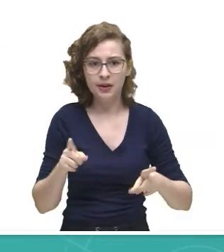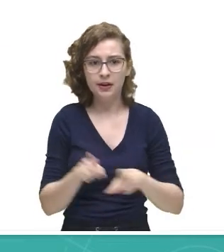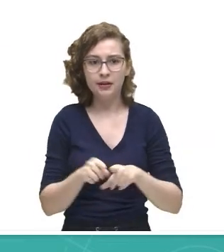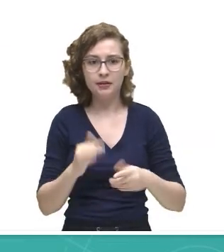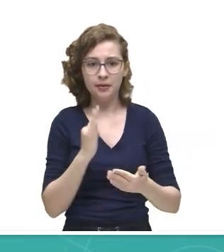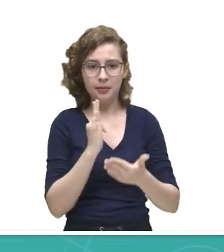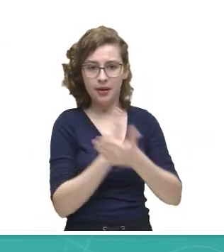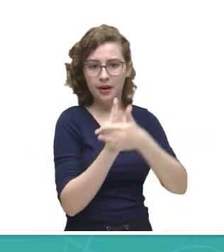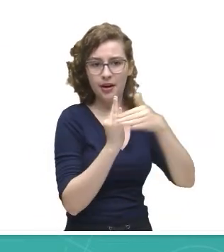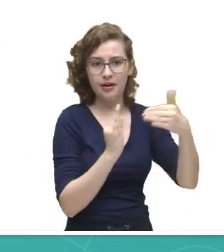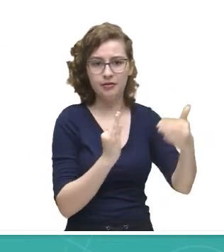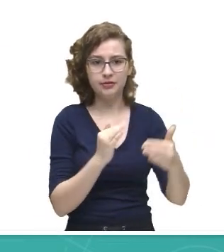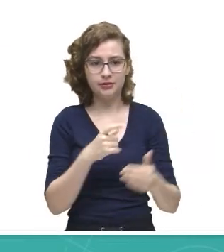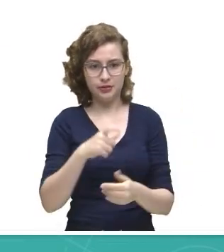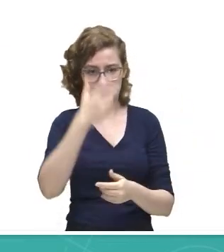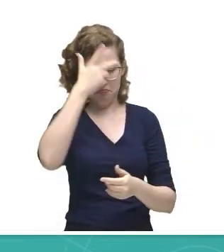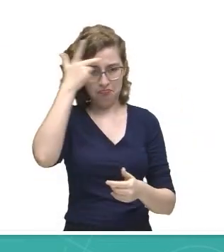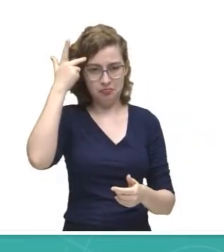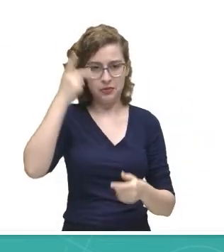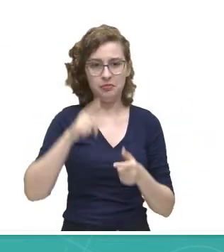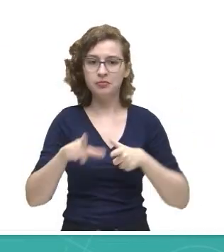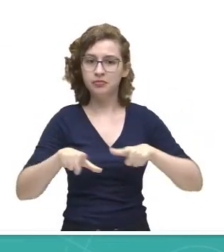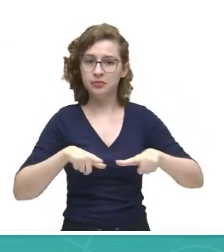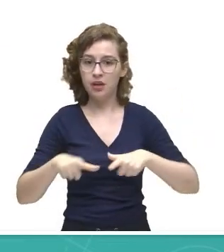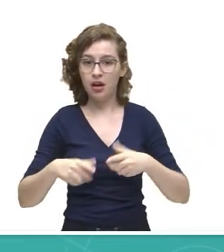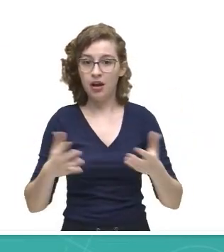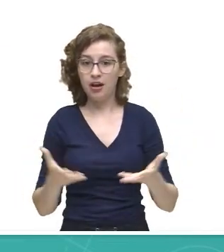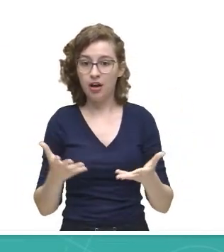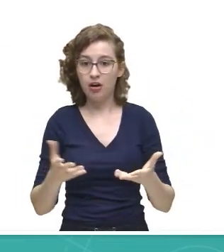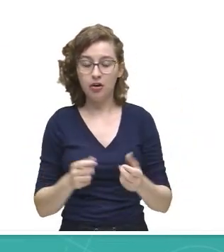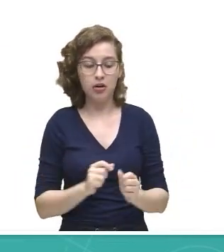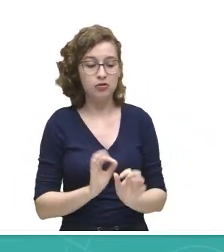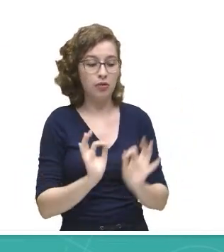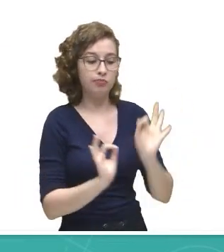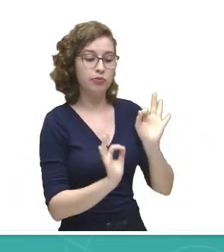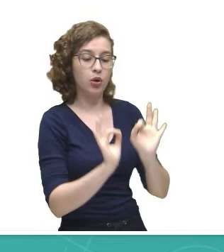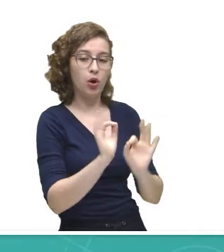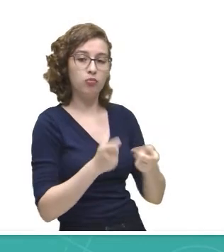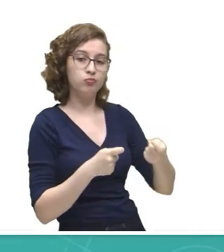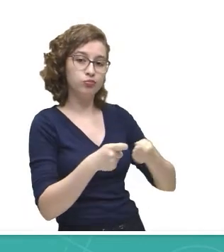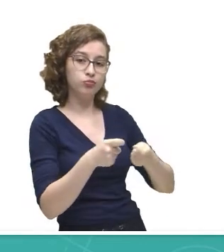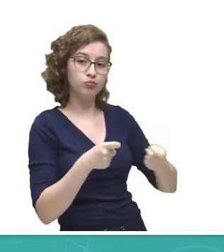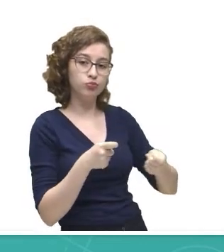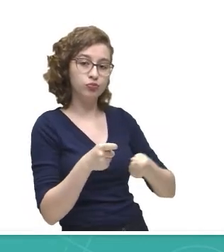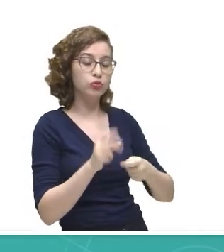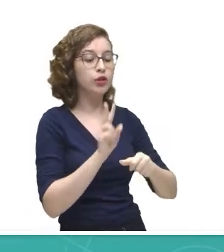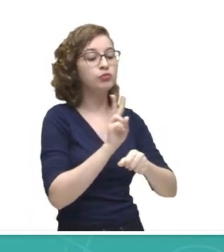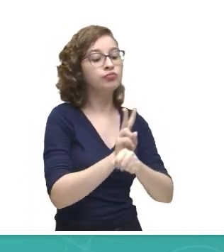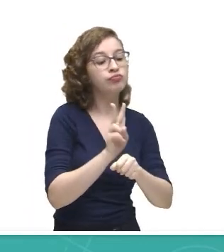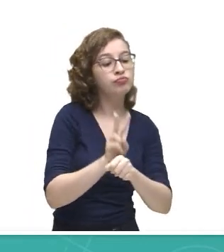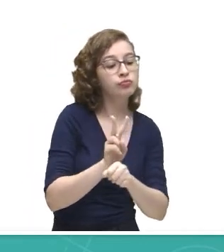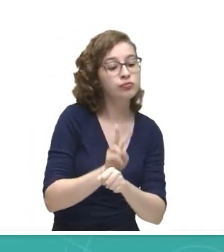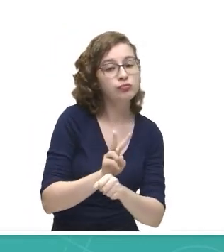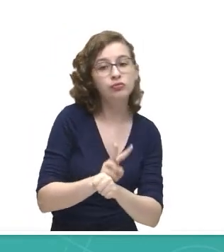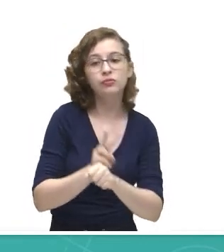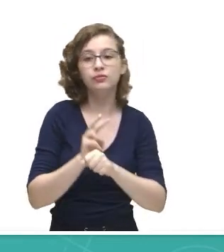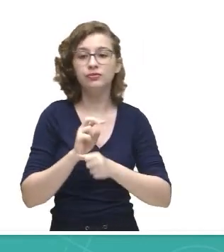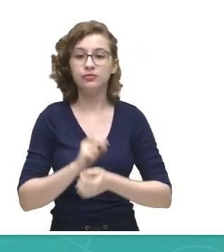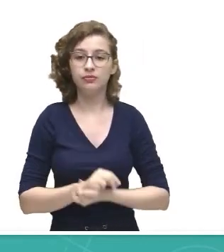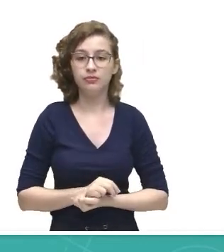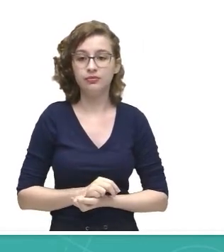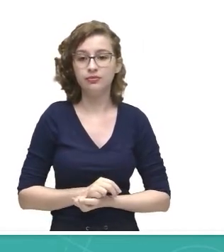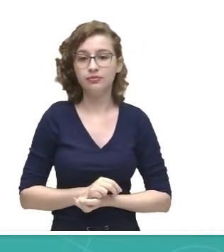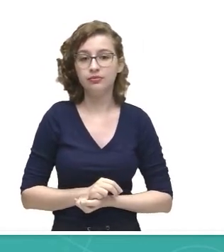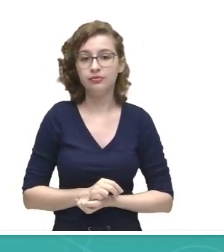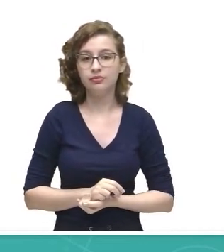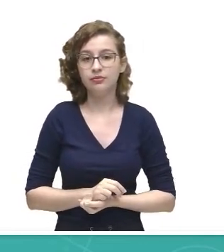trabalhador, que agora é o quê? Alimentar a máquina, controlar e cuidar do seu funcionamento. Então, nós vamos ver